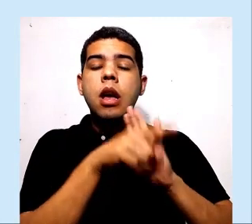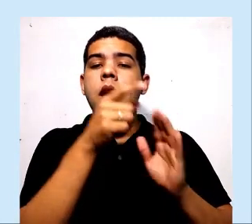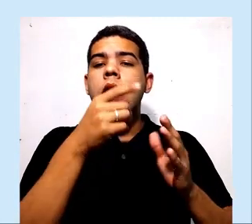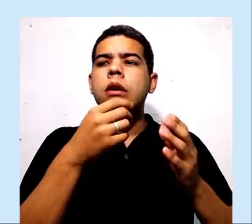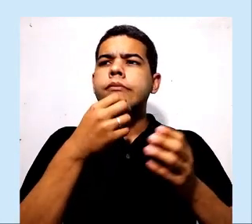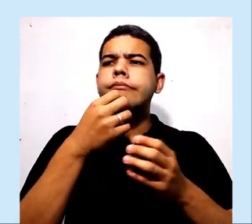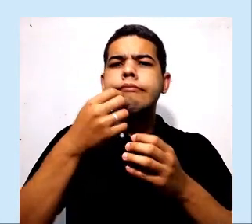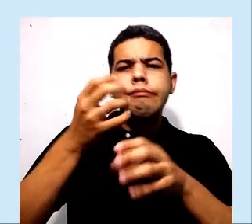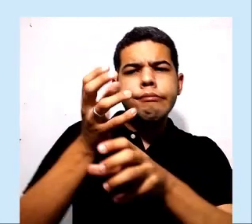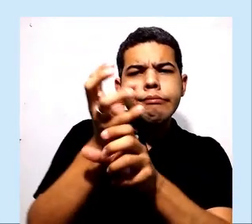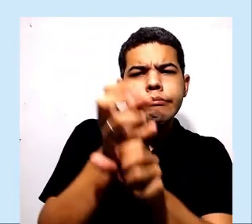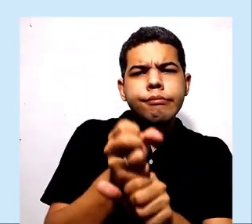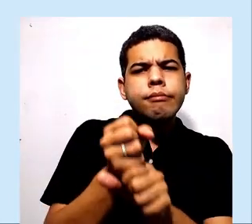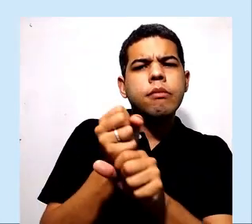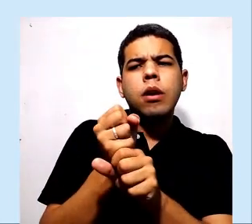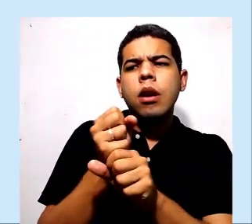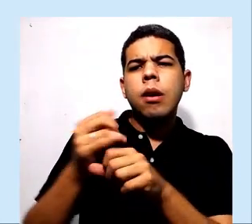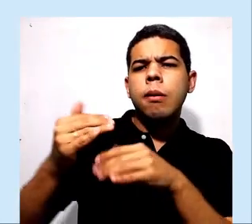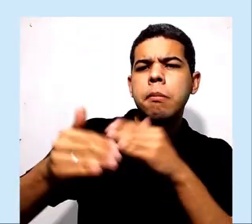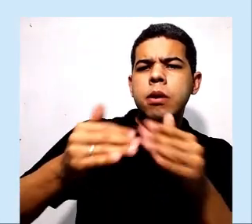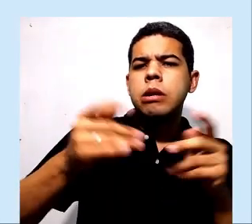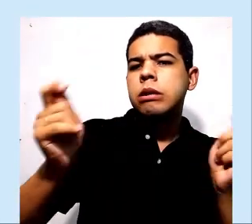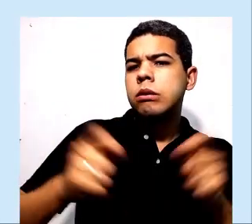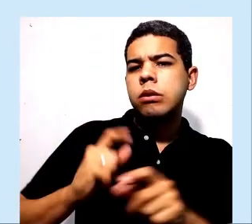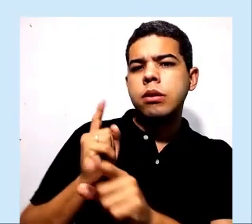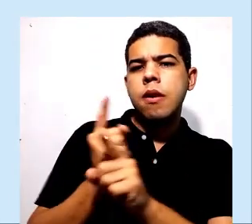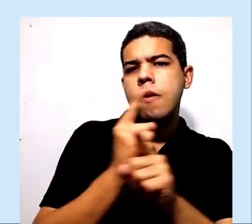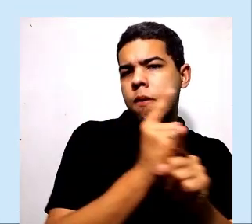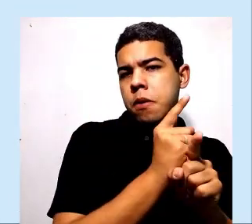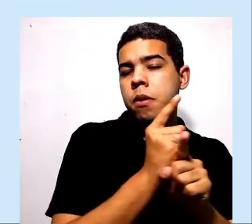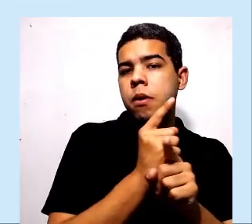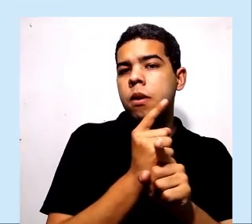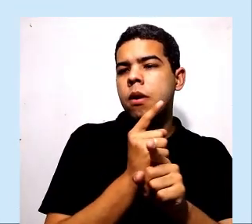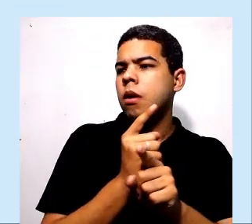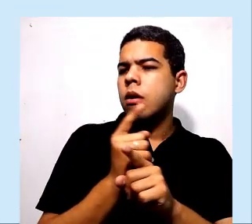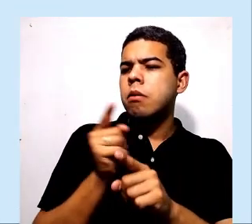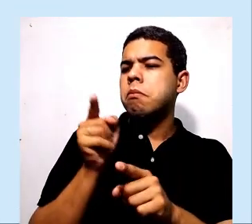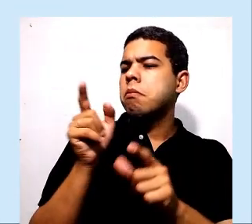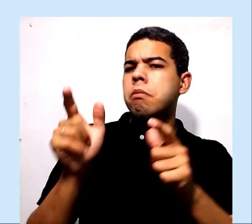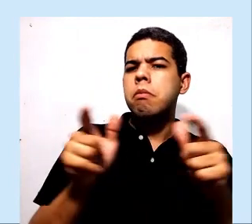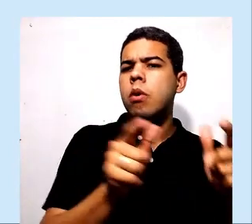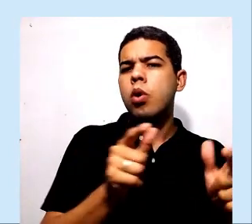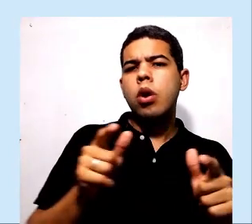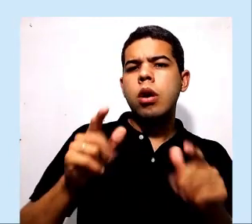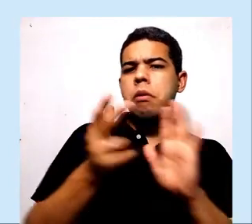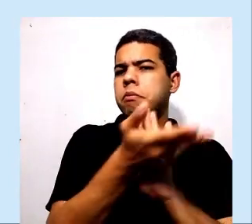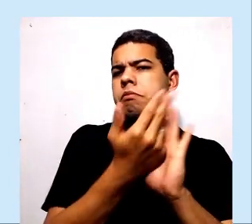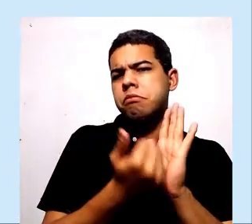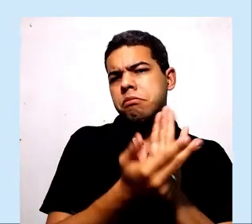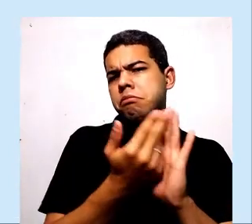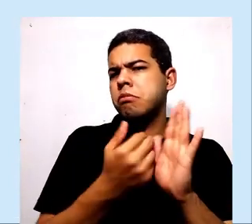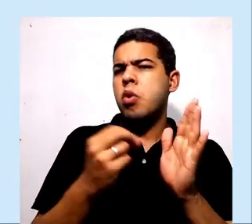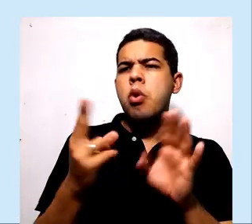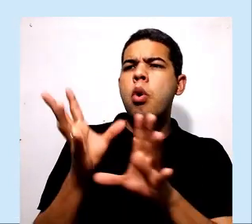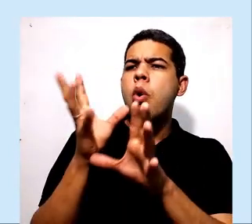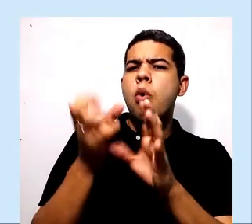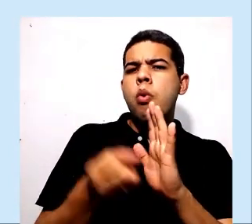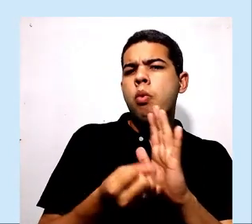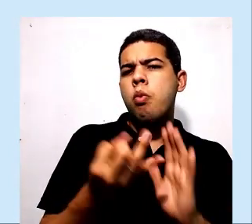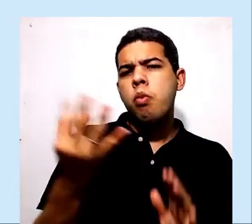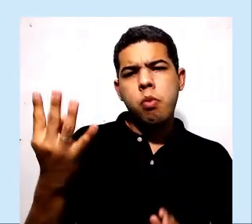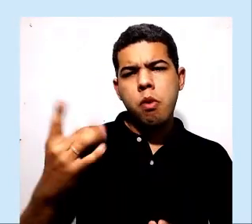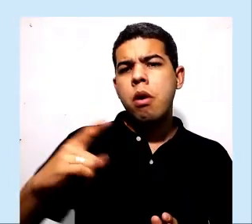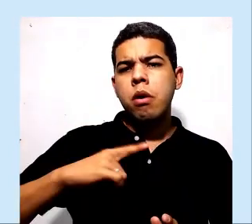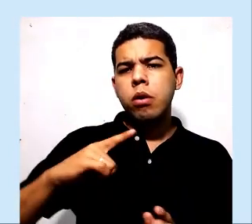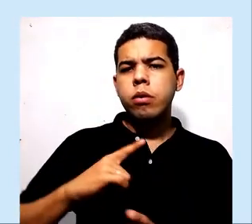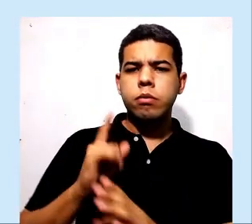verificar a expressão que conseguimos encontrar todos os elementos, nesse caso todas as figuras ou todas as